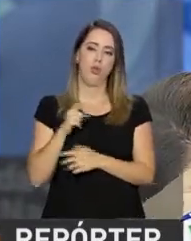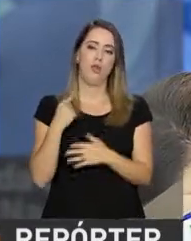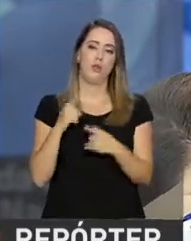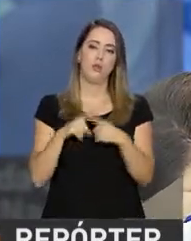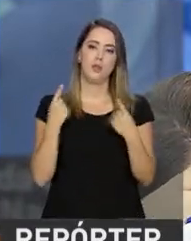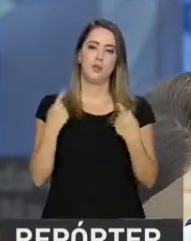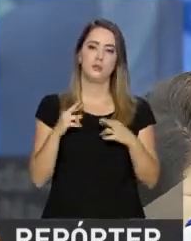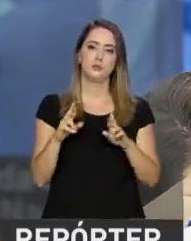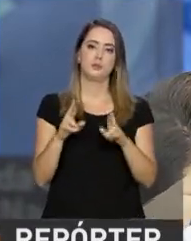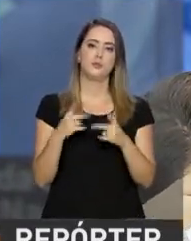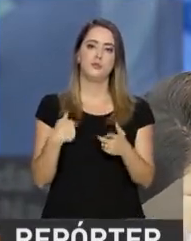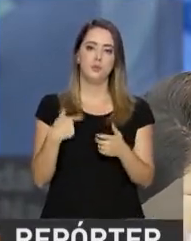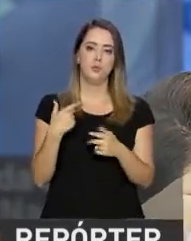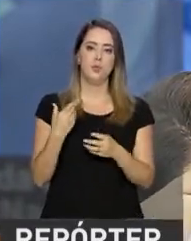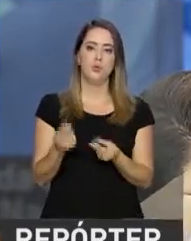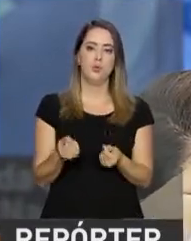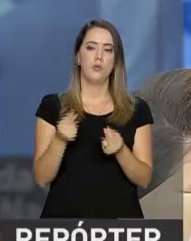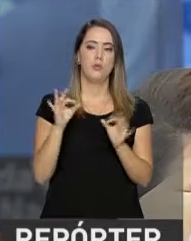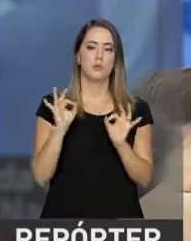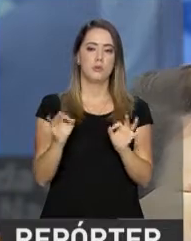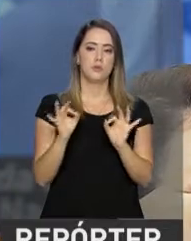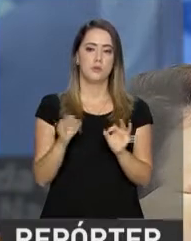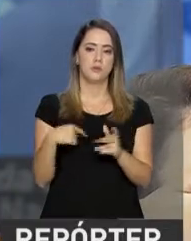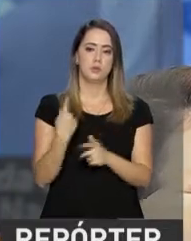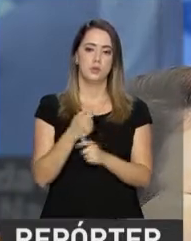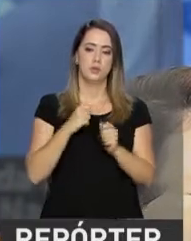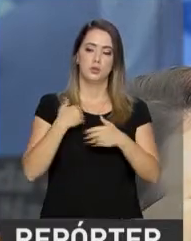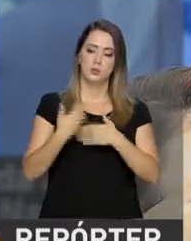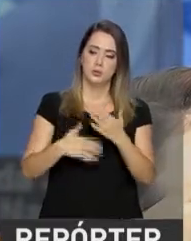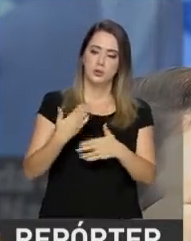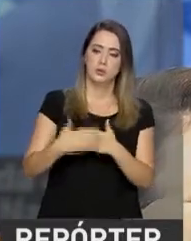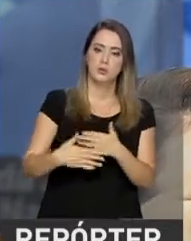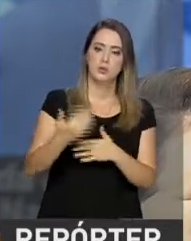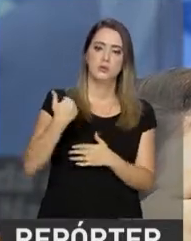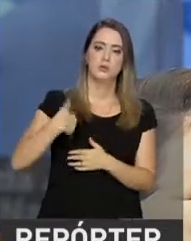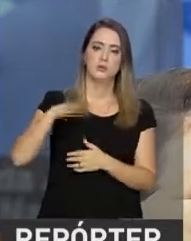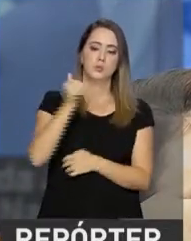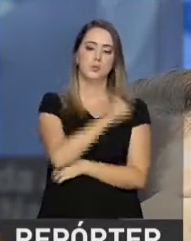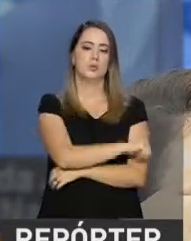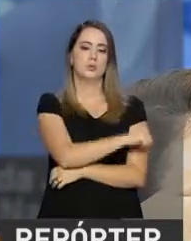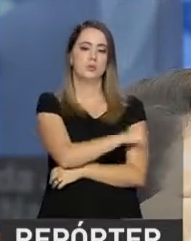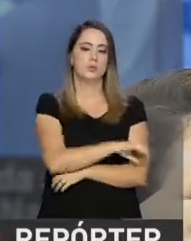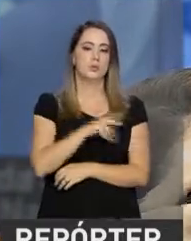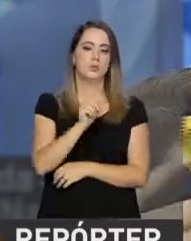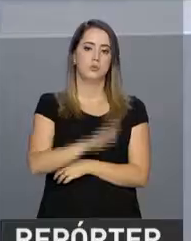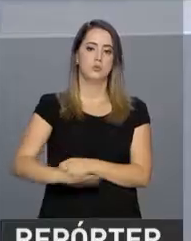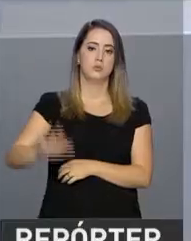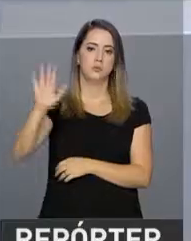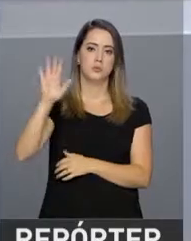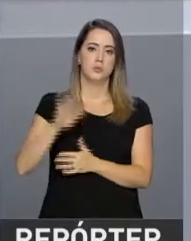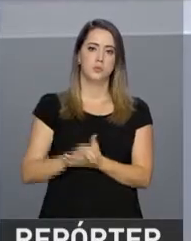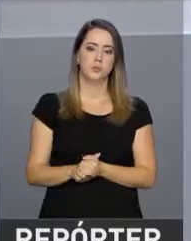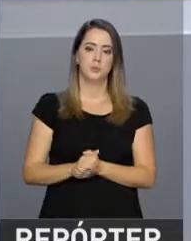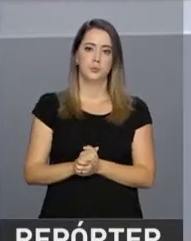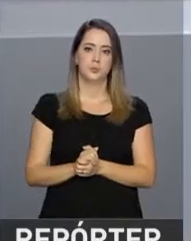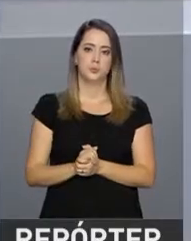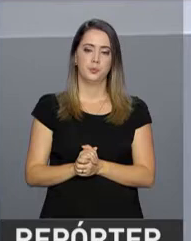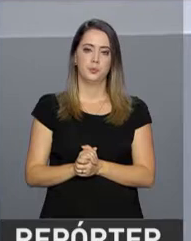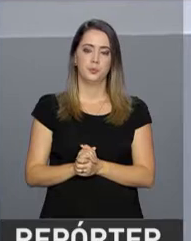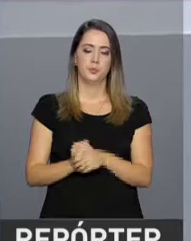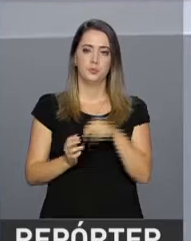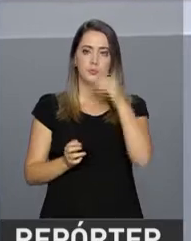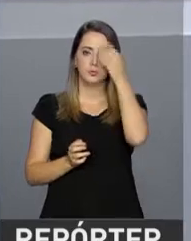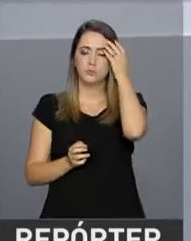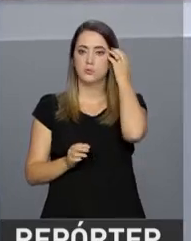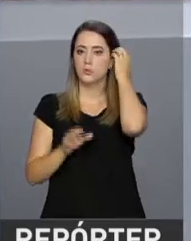espero eu na quantidade necessária para que a gente possa avançar ainda mais no rio de janeiro em todo o brasil a agência nacional